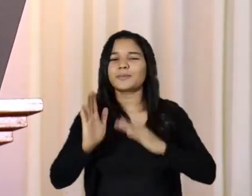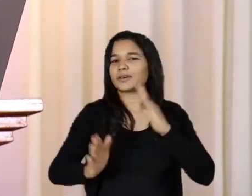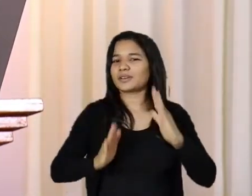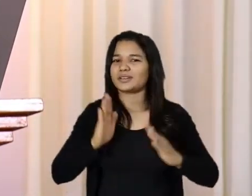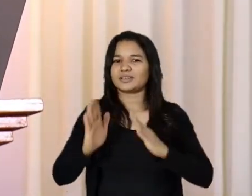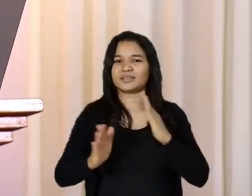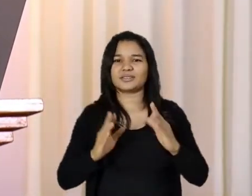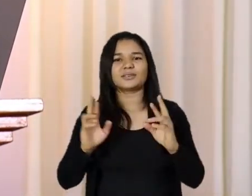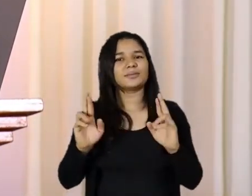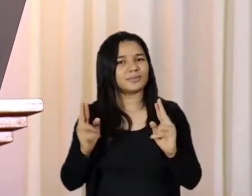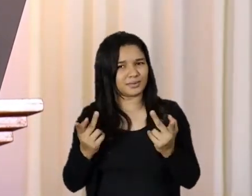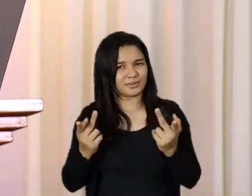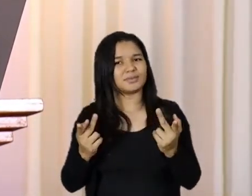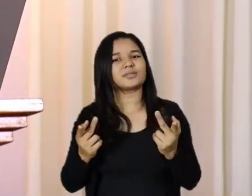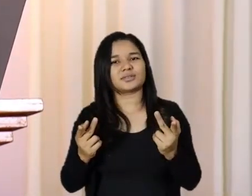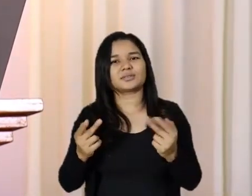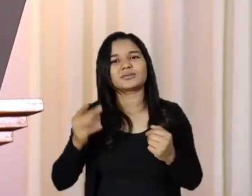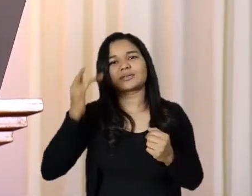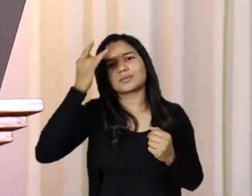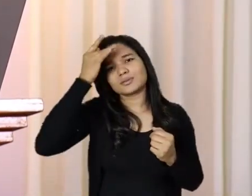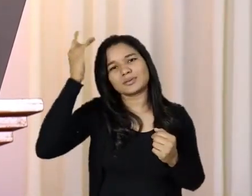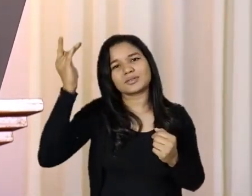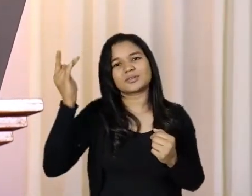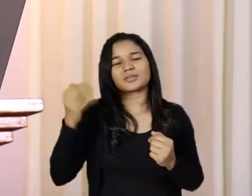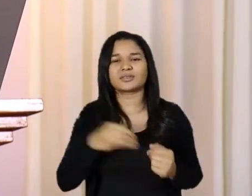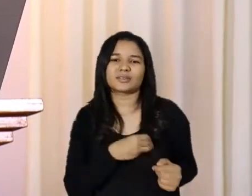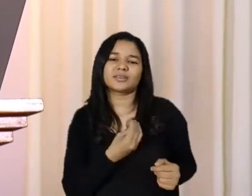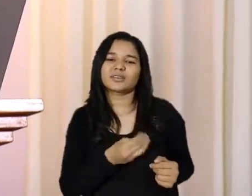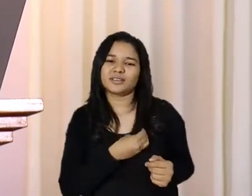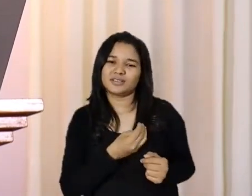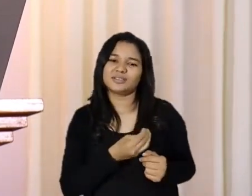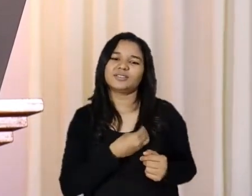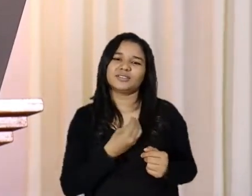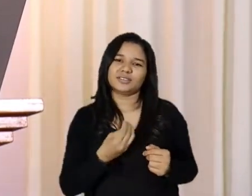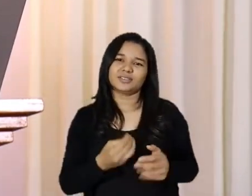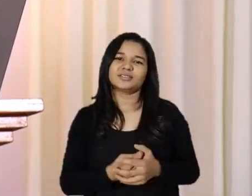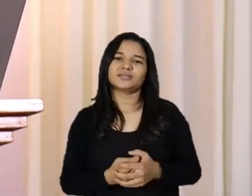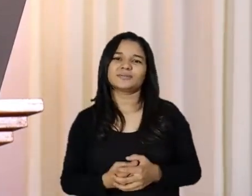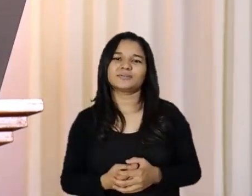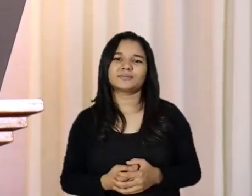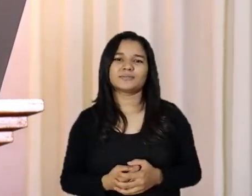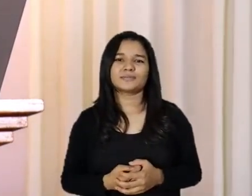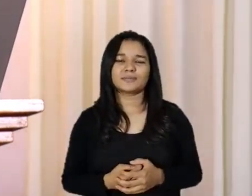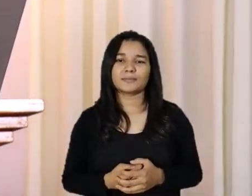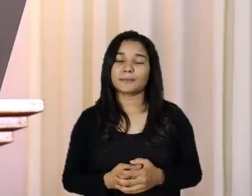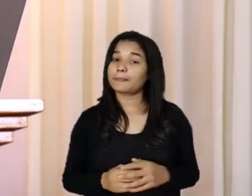viveram naquela sociedade. Bom, Hebreus